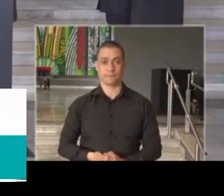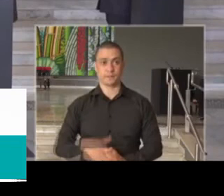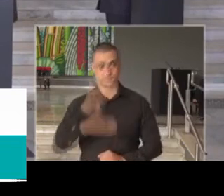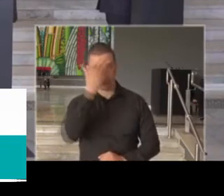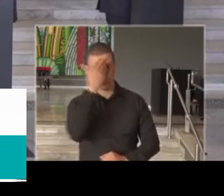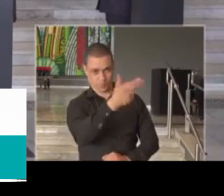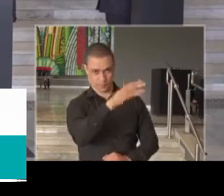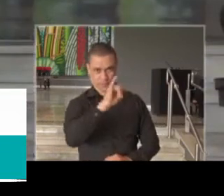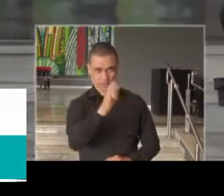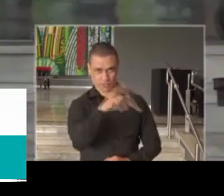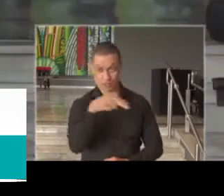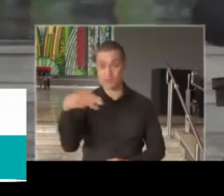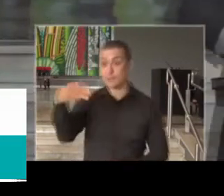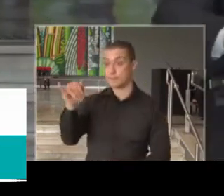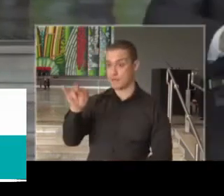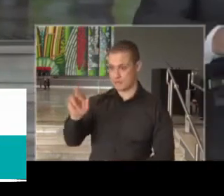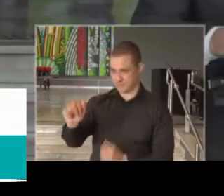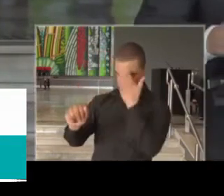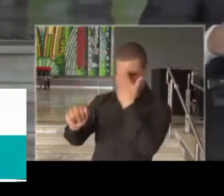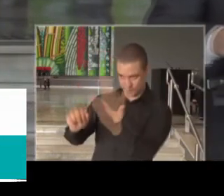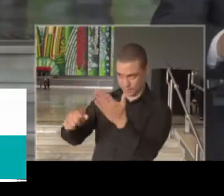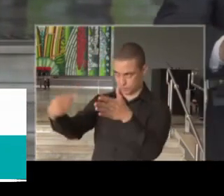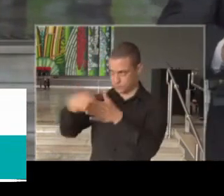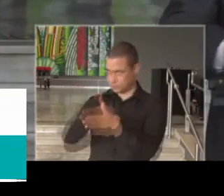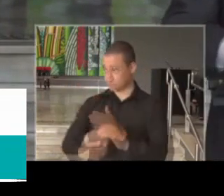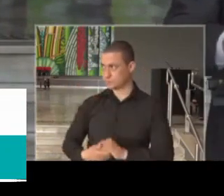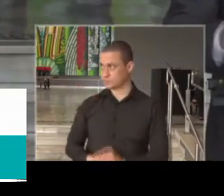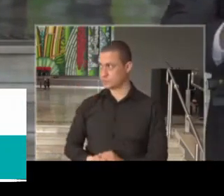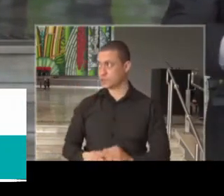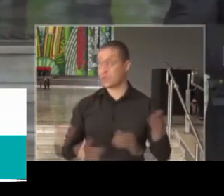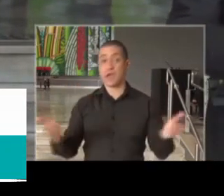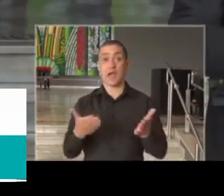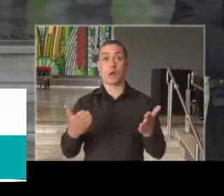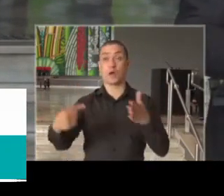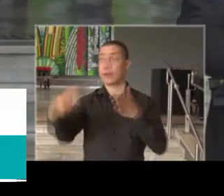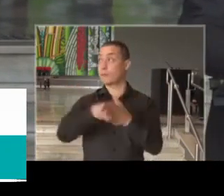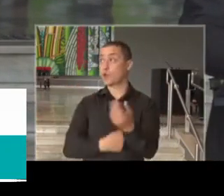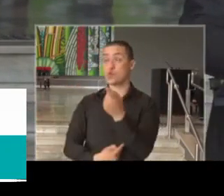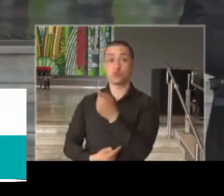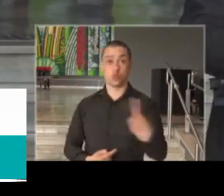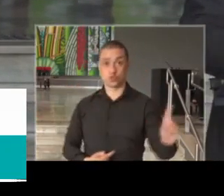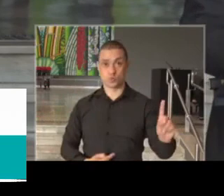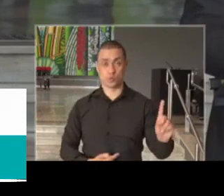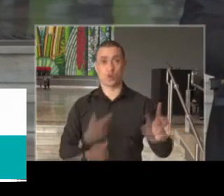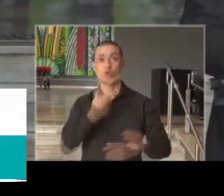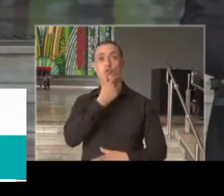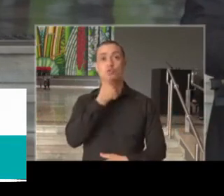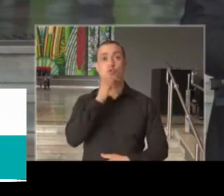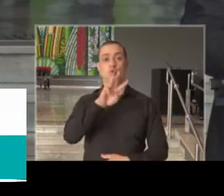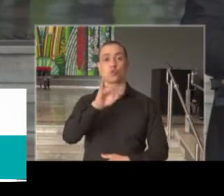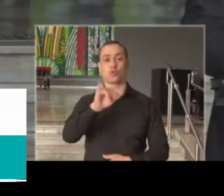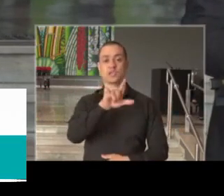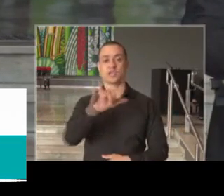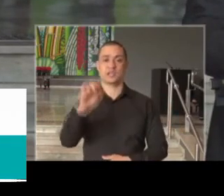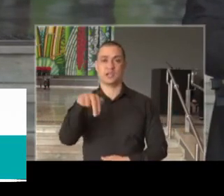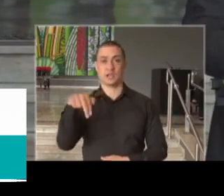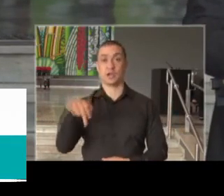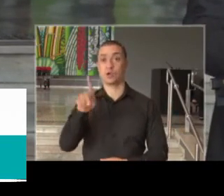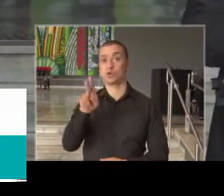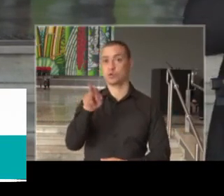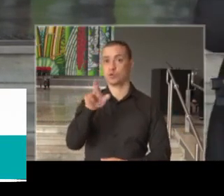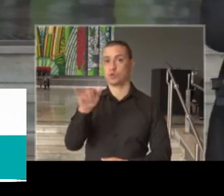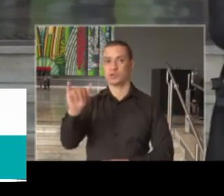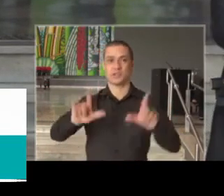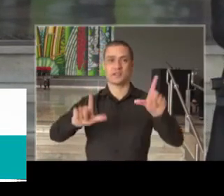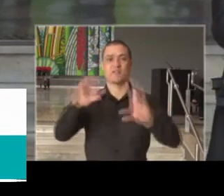Obrigado, Jean. Mayra, obrigado pela pergunta. Vamos agora à última pergunta de hoje, que é do William Cury, da TV Globo,